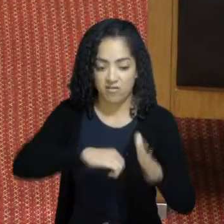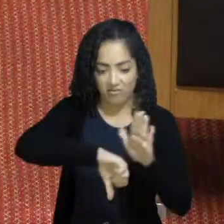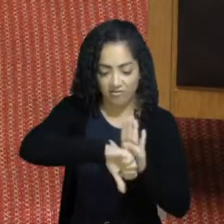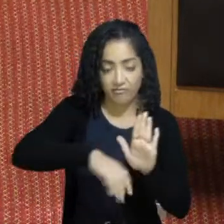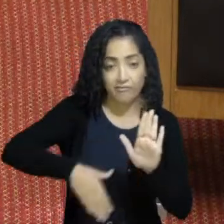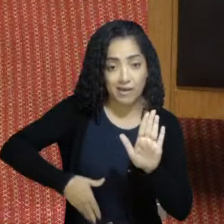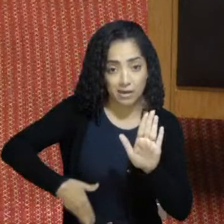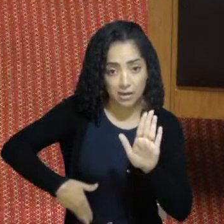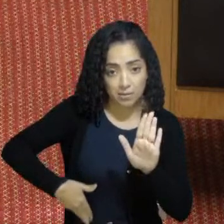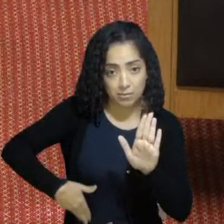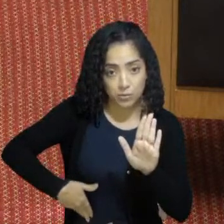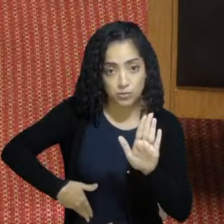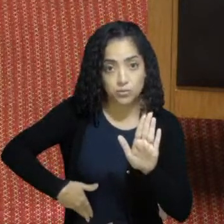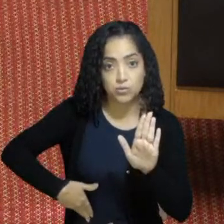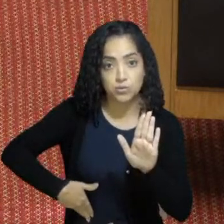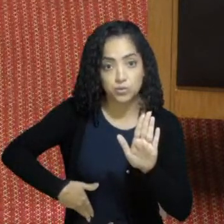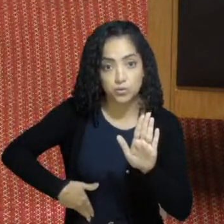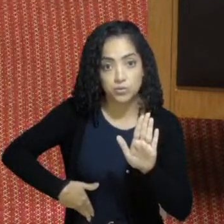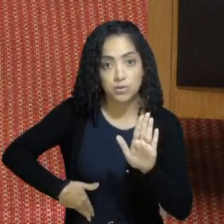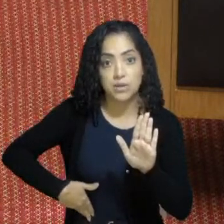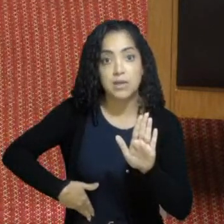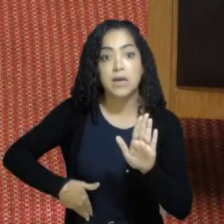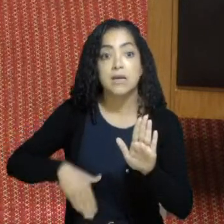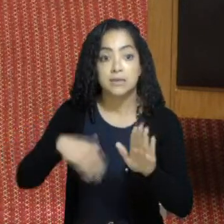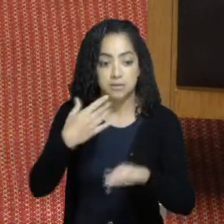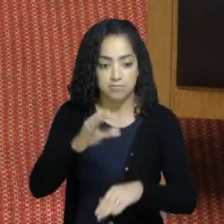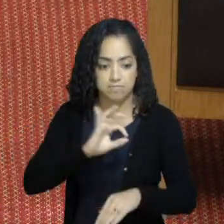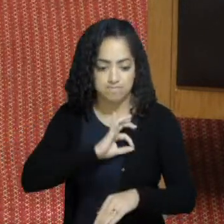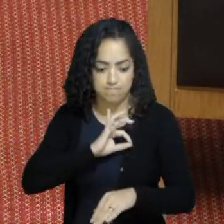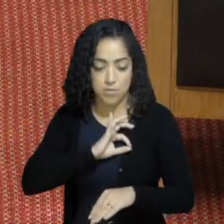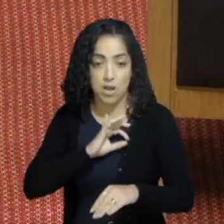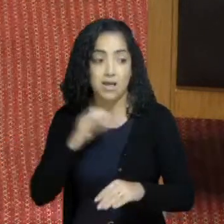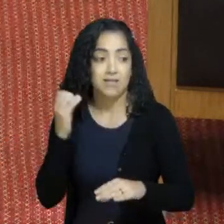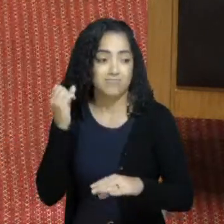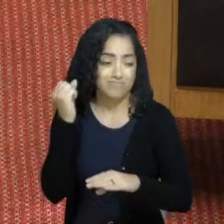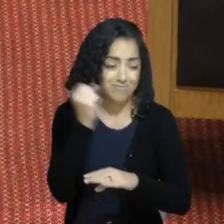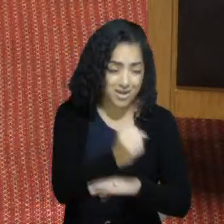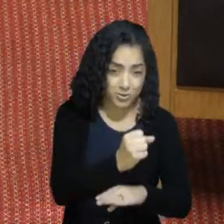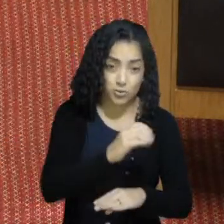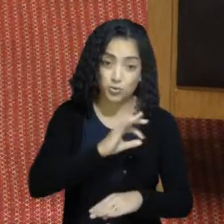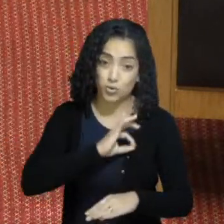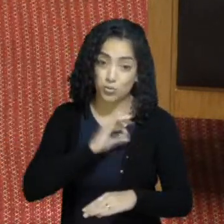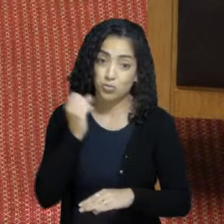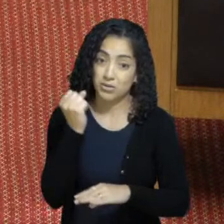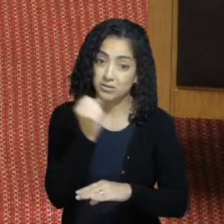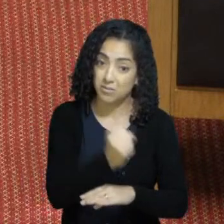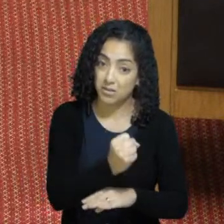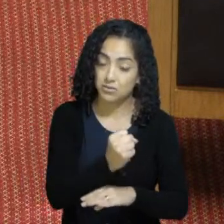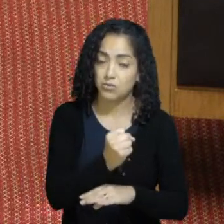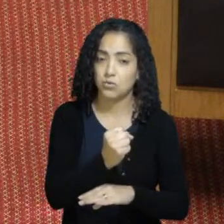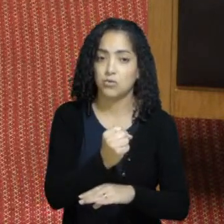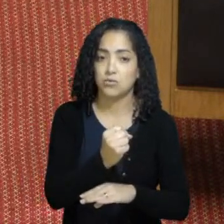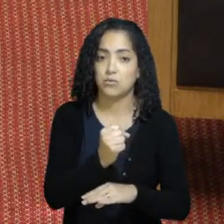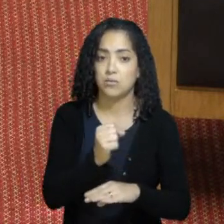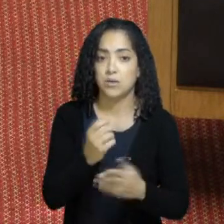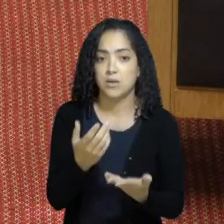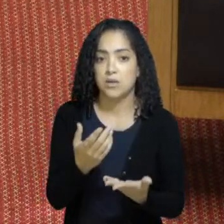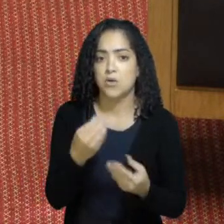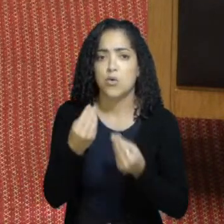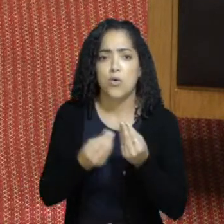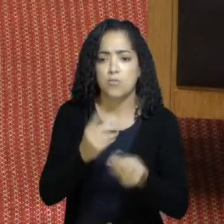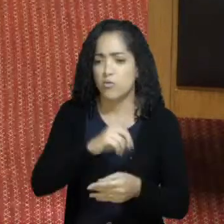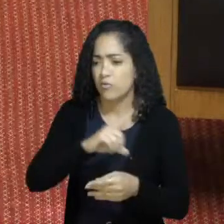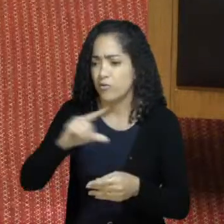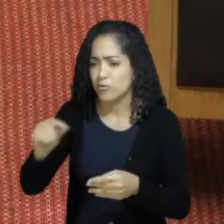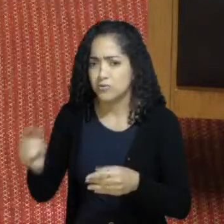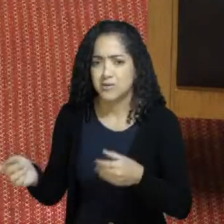nojento que depois de matar um policial militar nunca poderia ter tido o direito de voltar